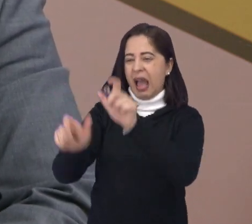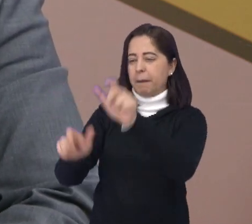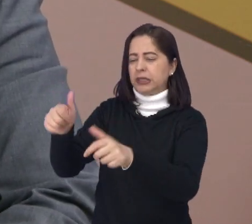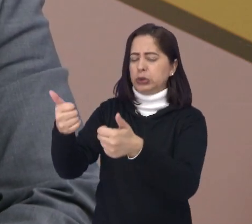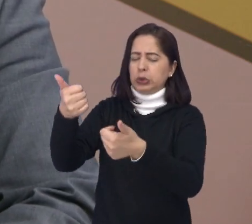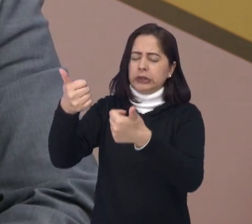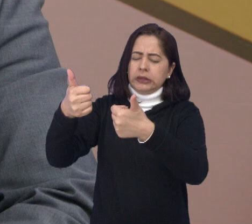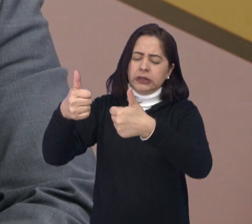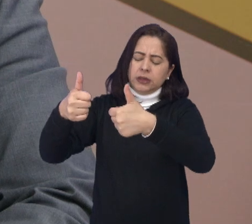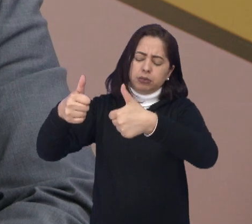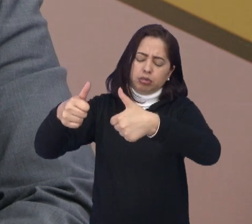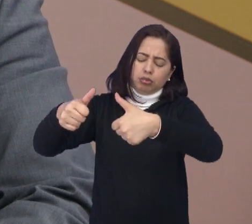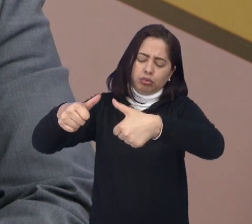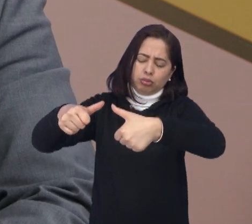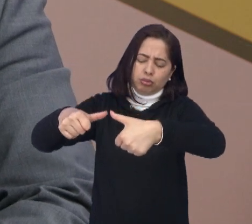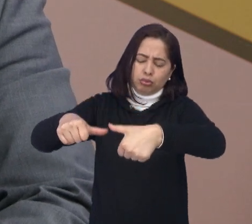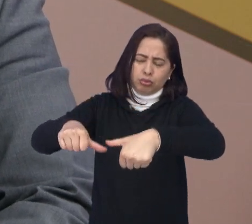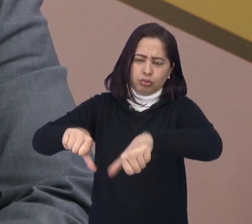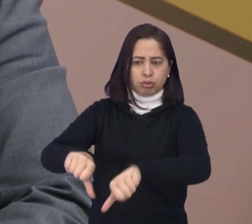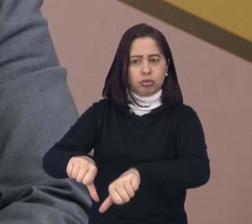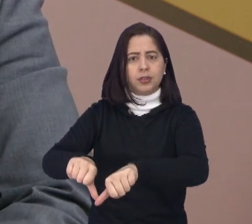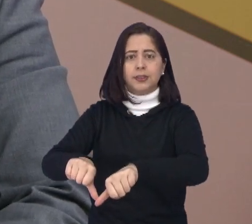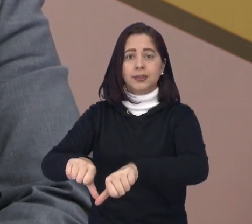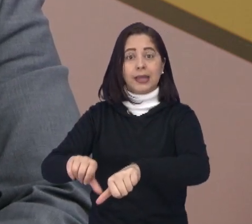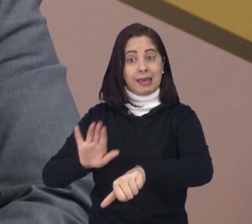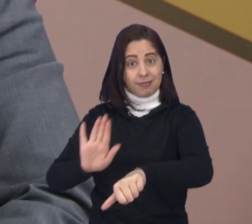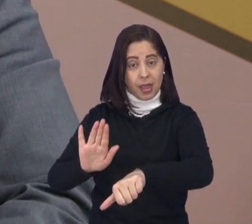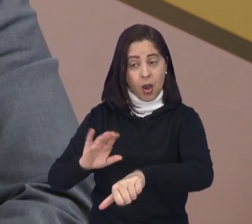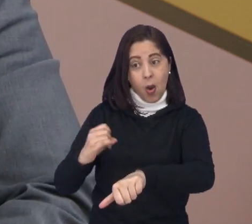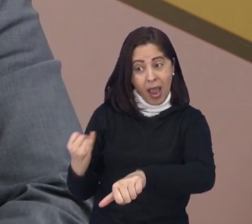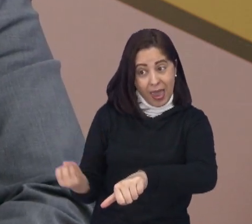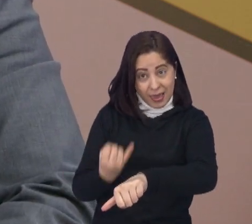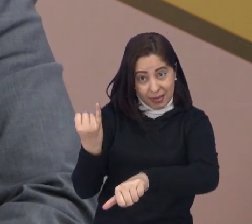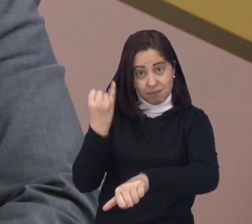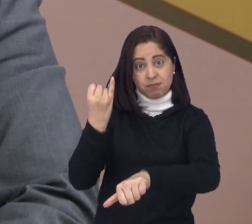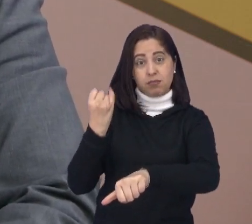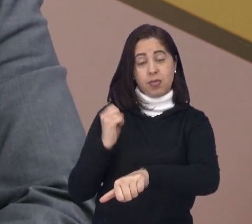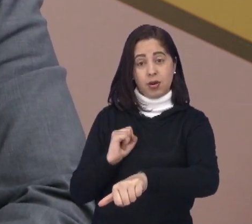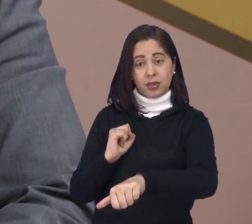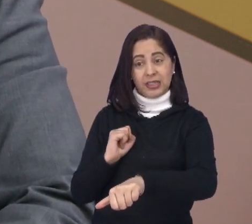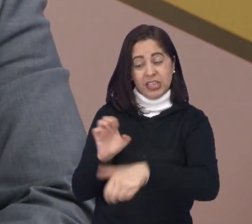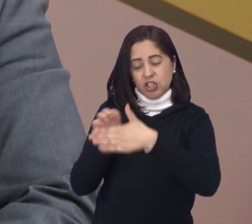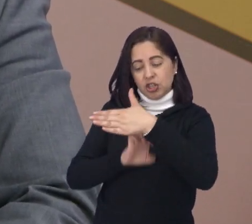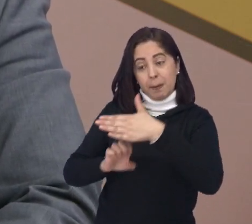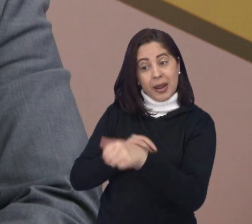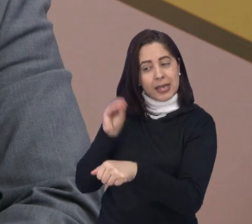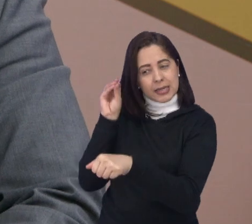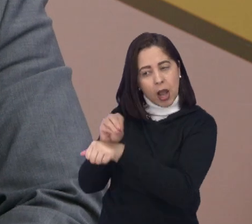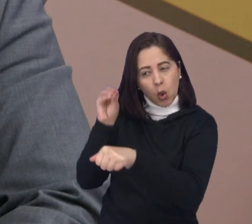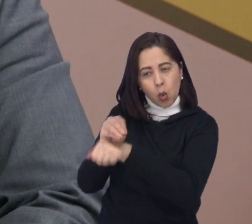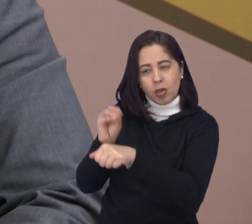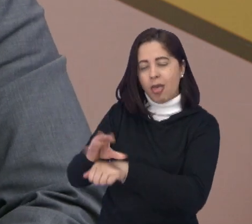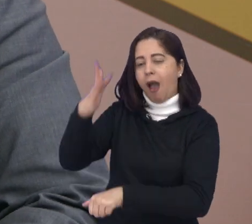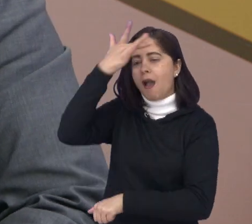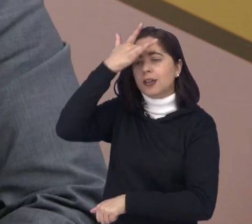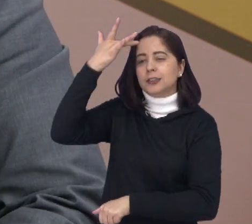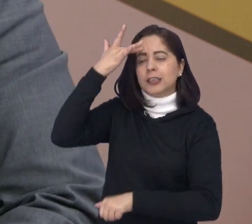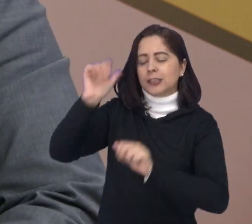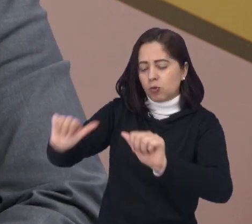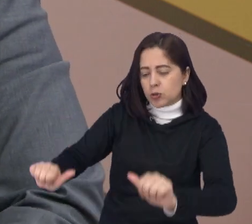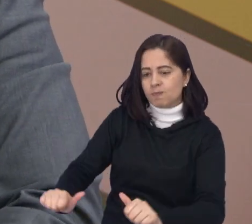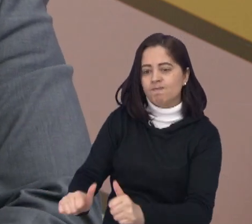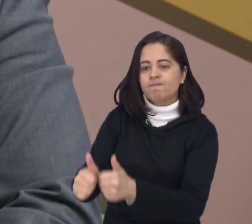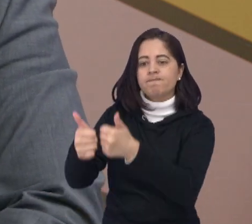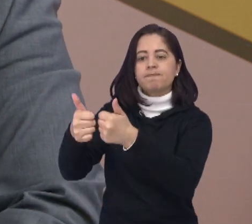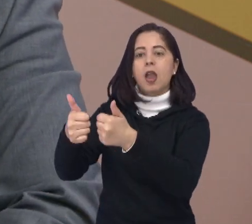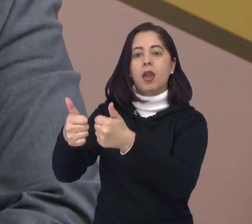agravamento de um quadro, né? Então, é importante que a saúde mental, digamos, não saúde mental, mas o bem-estar mental, digamos assim,